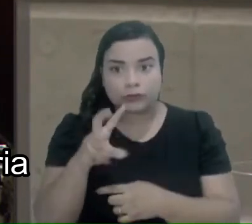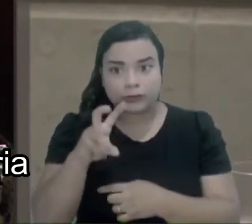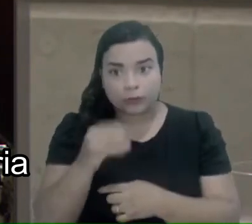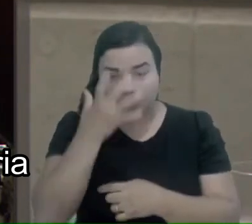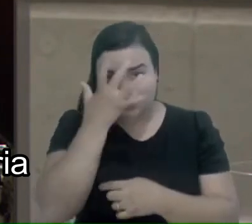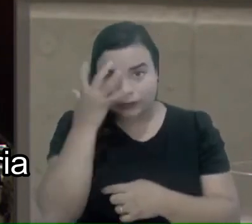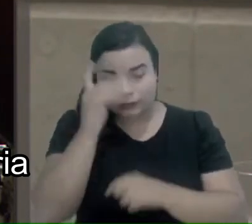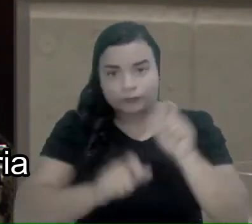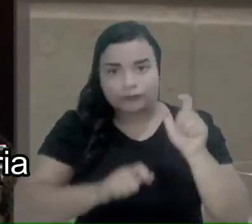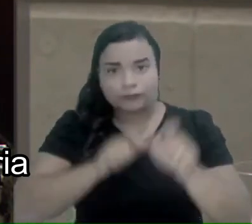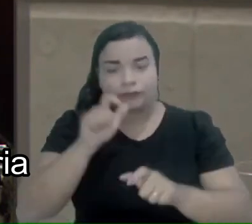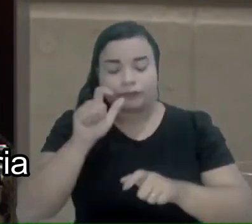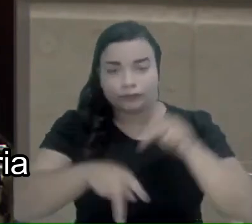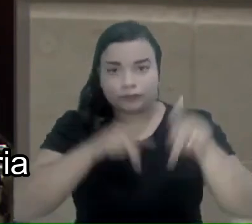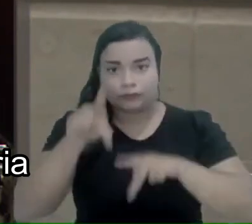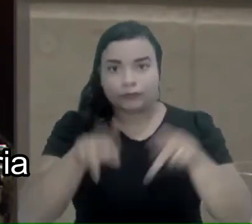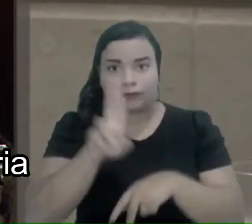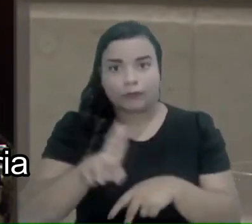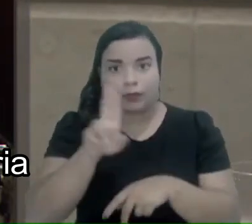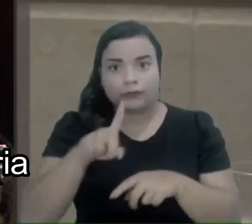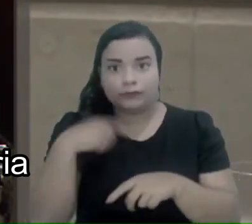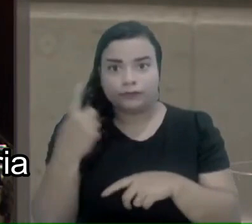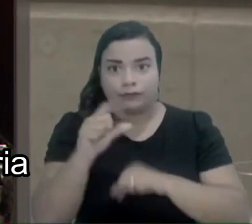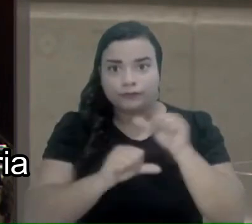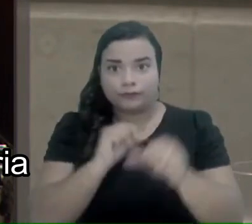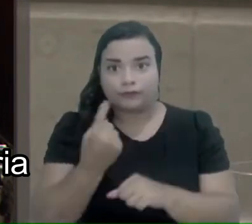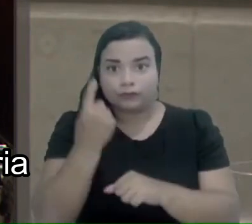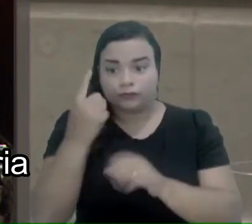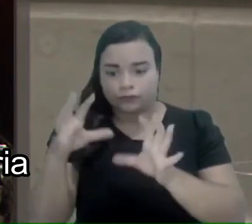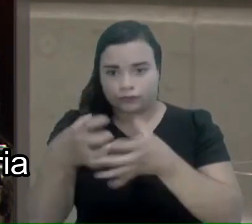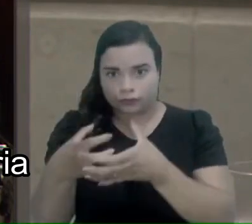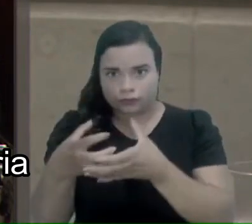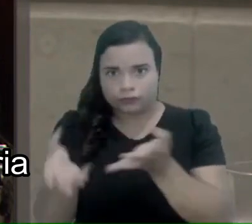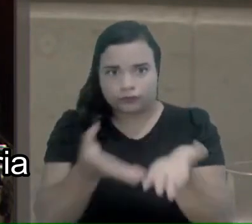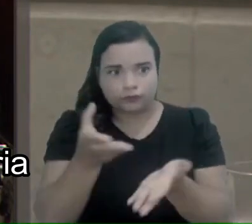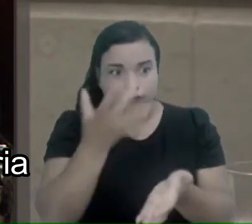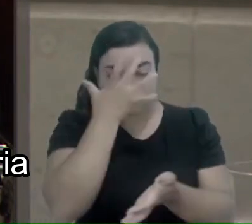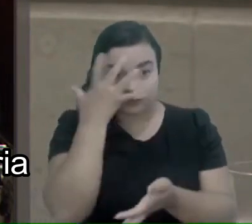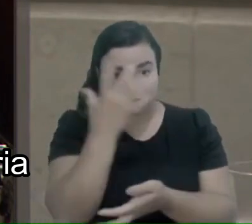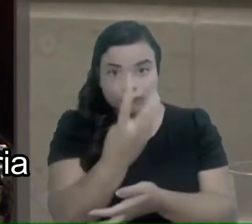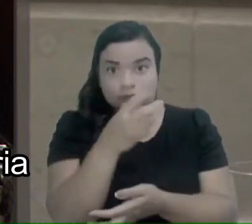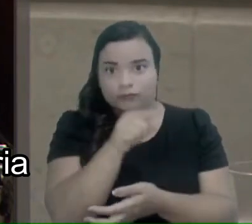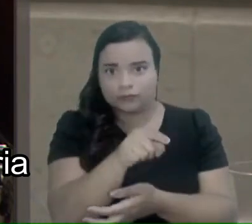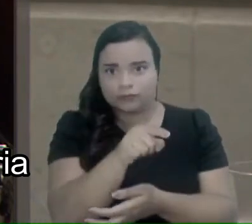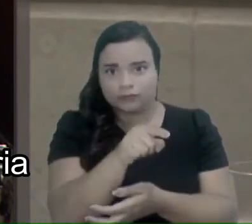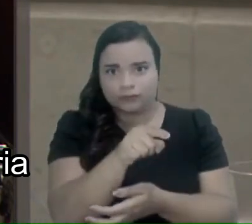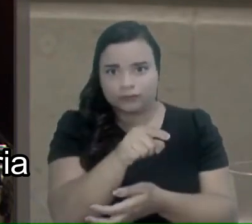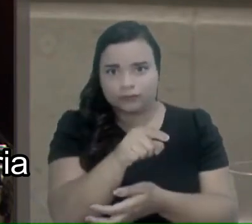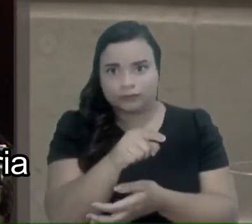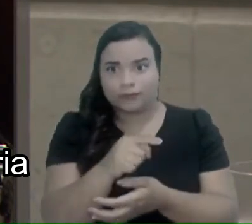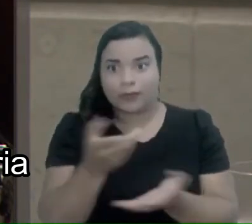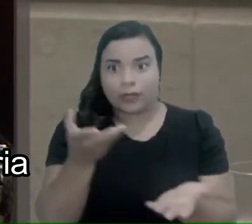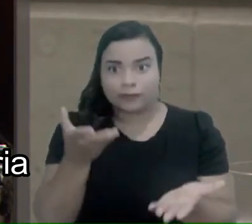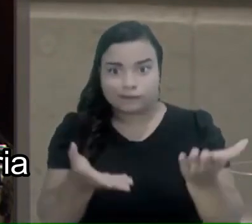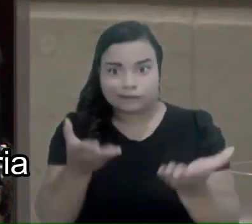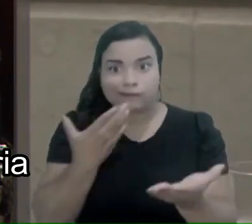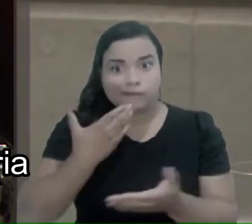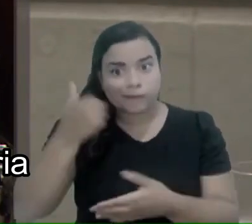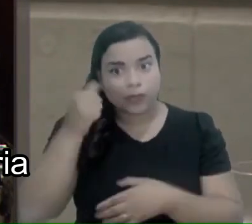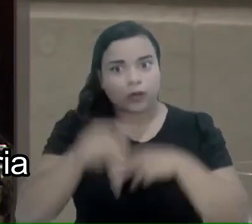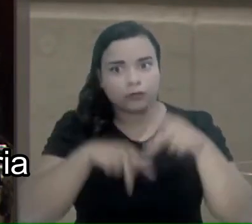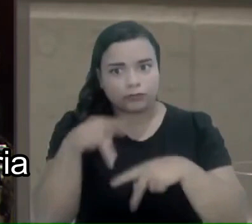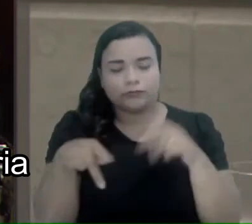usuários, e colocamos uma métrica de uma equipe para cada 3 mil usuários, para que essa conta fique melhor para a população e que